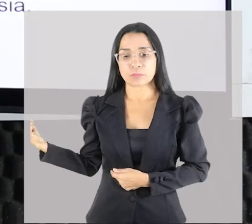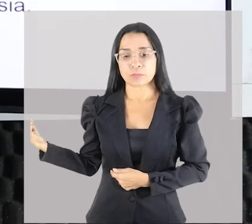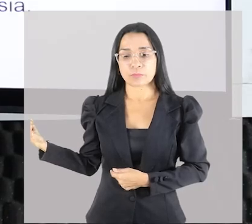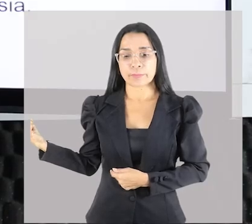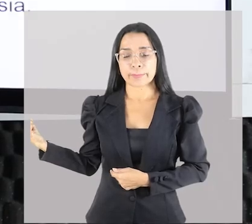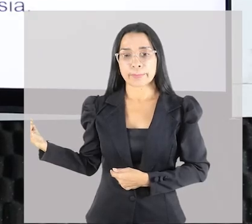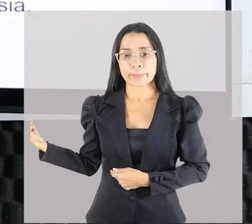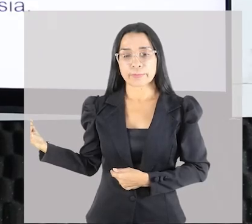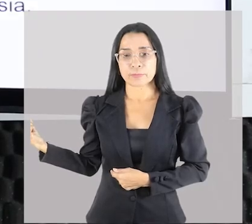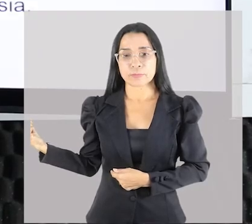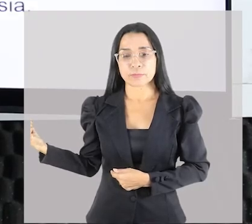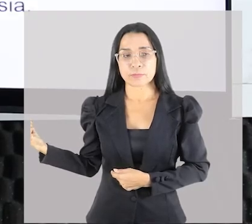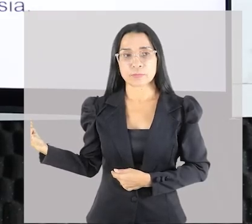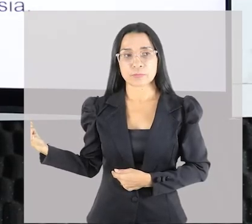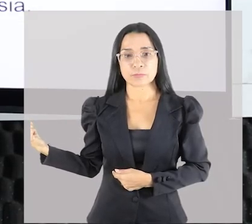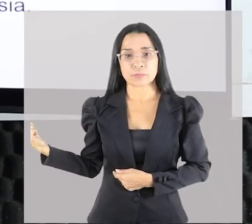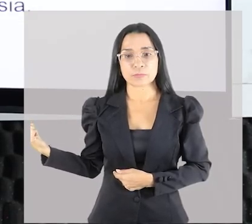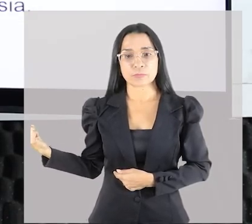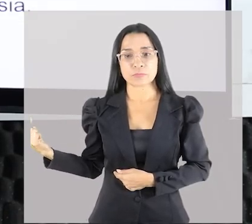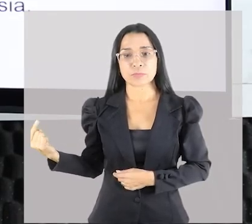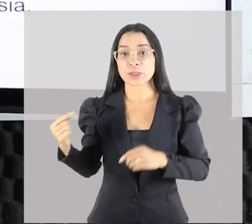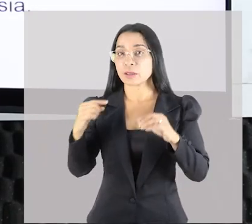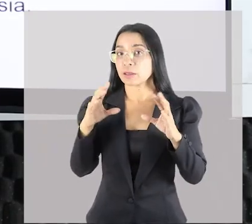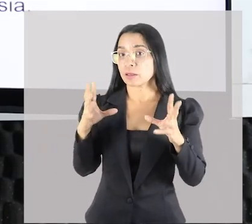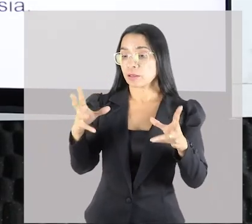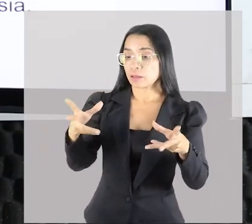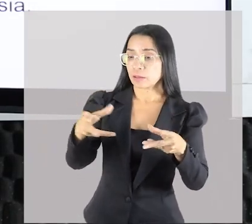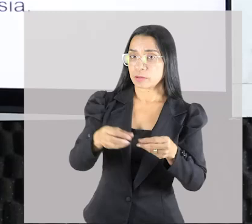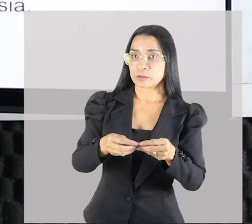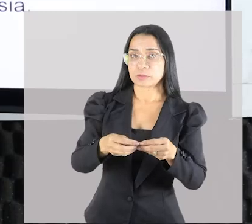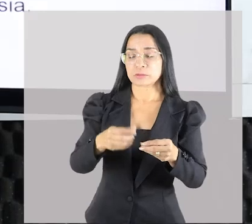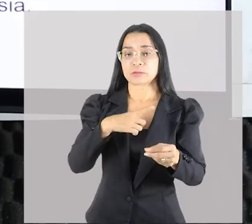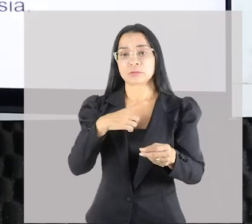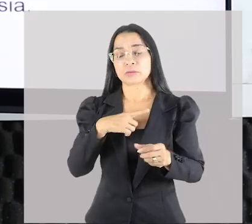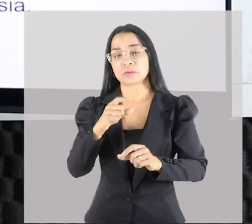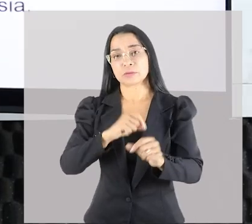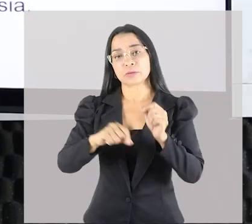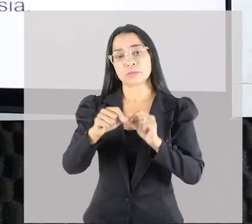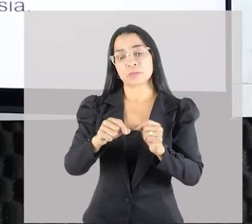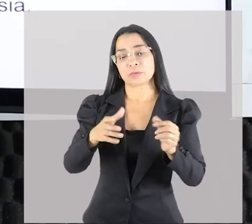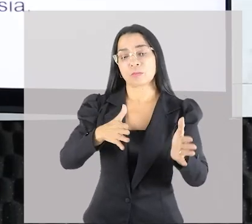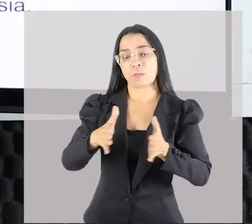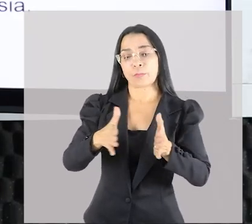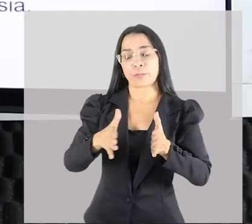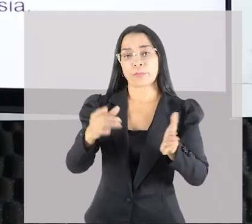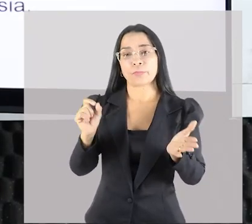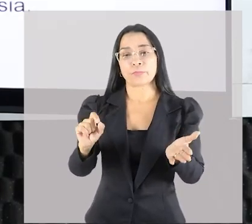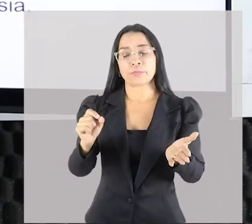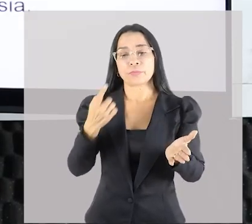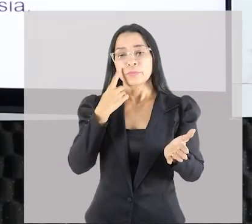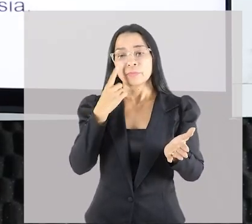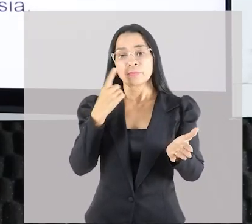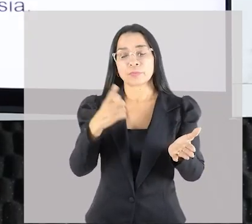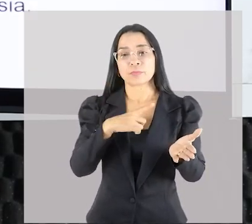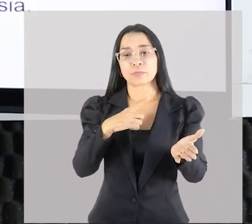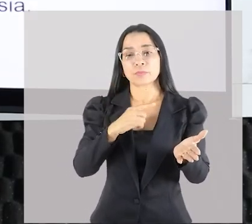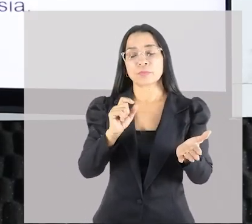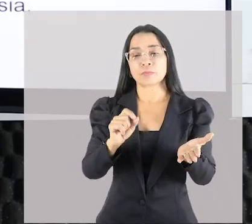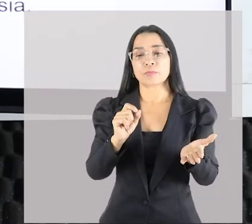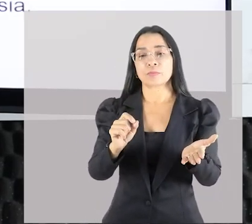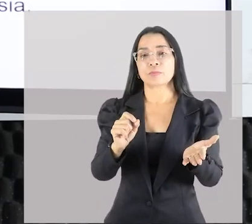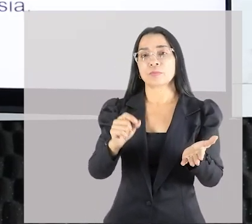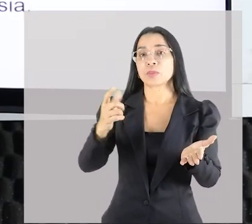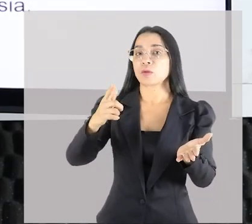da burguesia. Em síntese, gente, é o que nós temos nesse período. Olha só, nós tínhamos, em